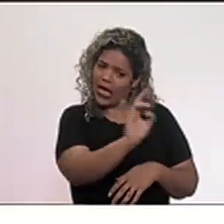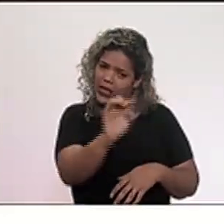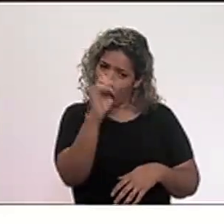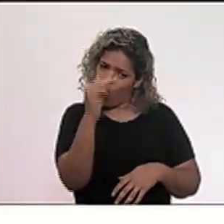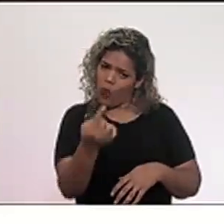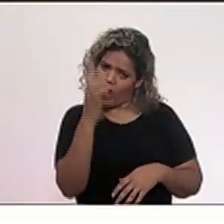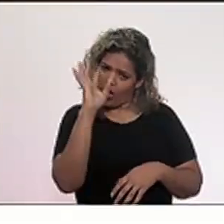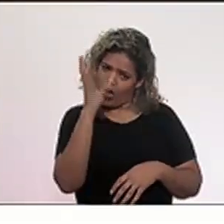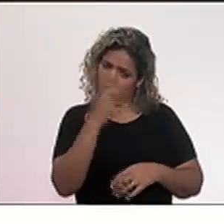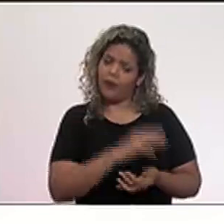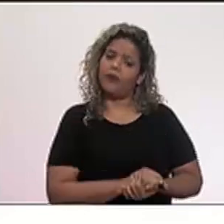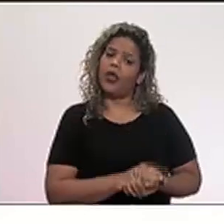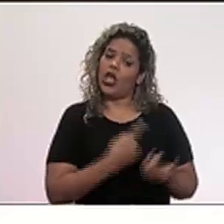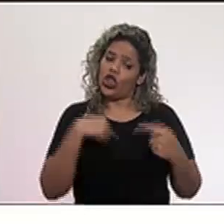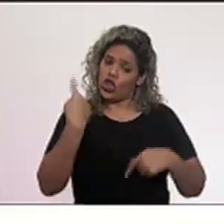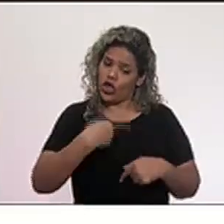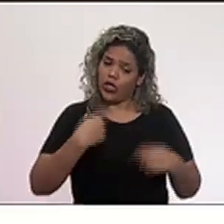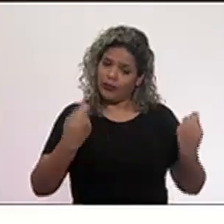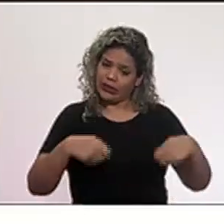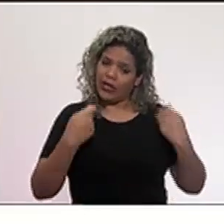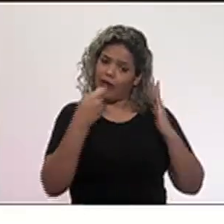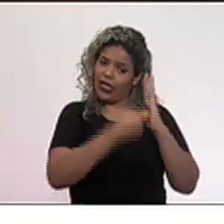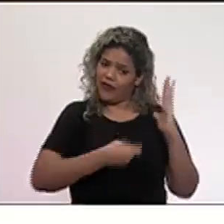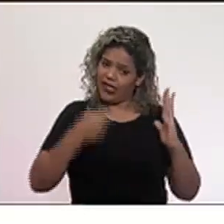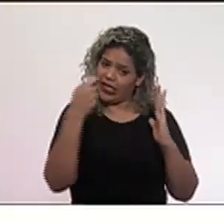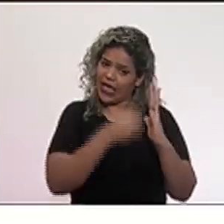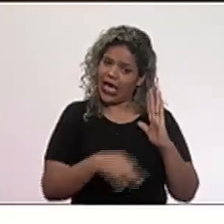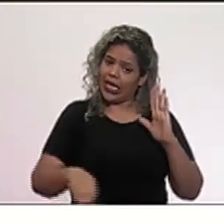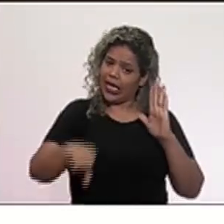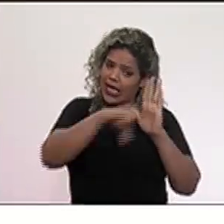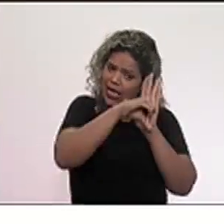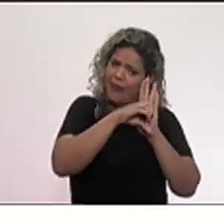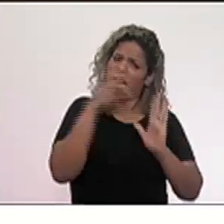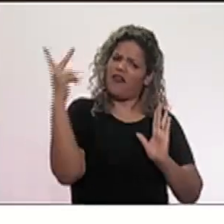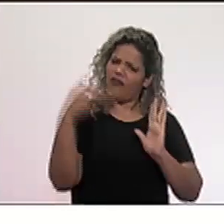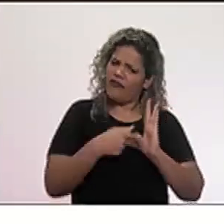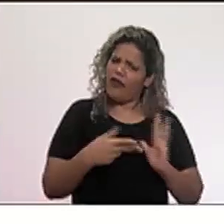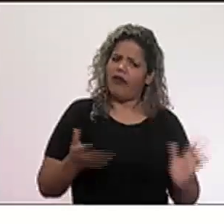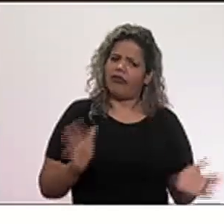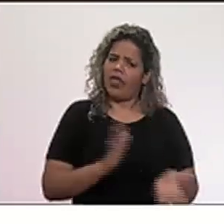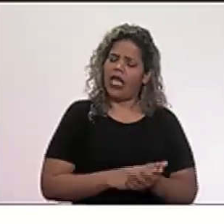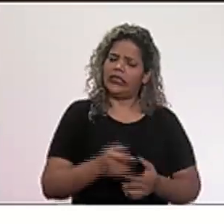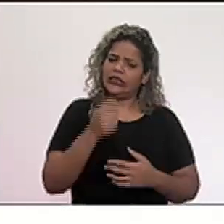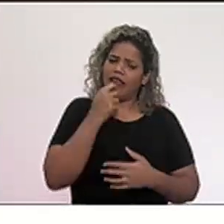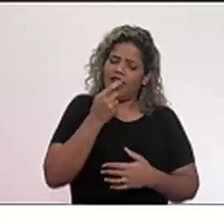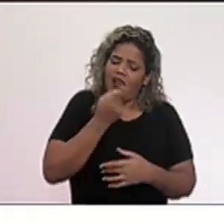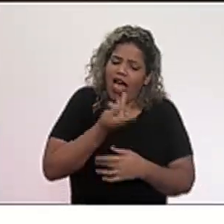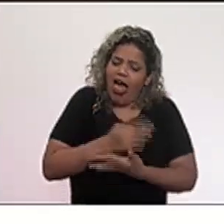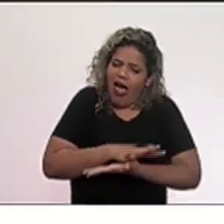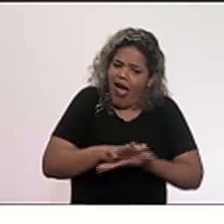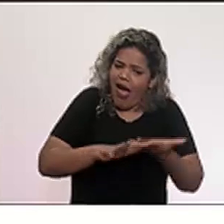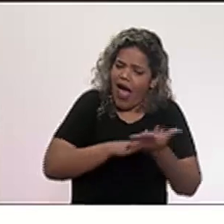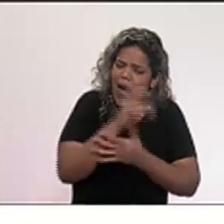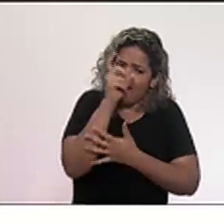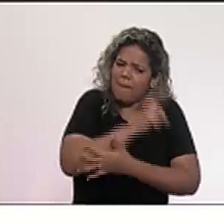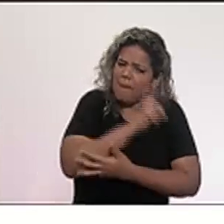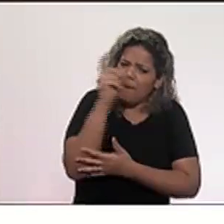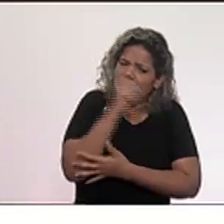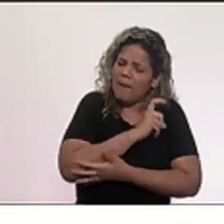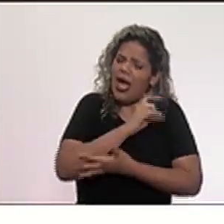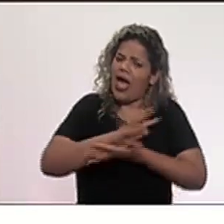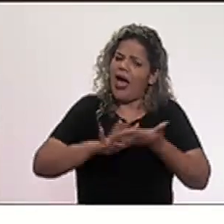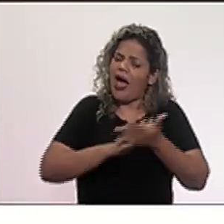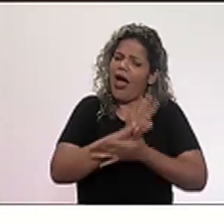suas decisões. Nós precisamos enfrentar a criminalidade de verdade, sem falácias, sem mentiras